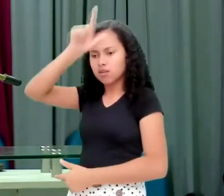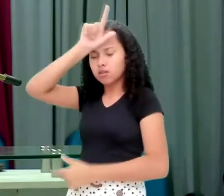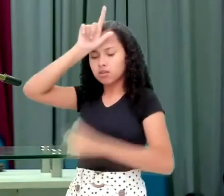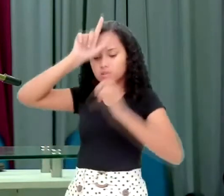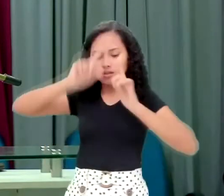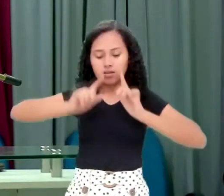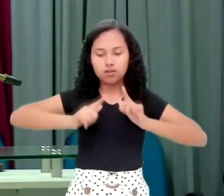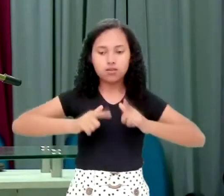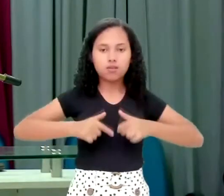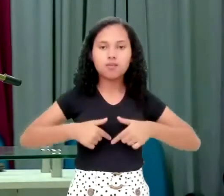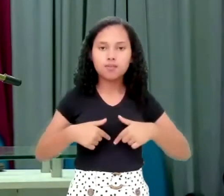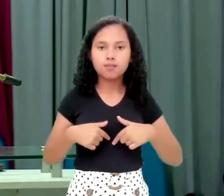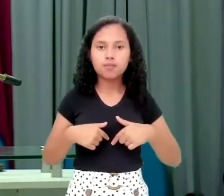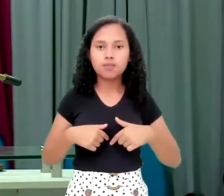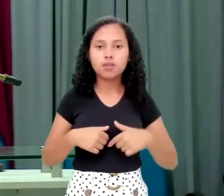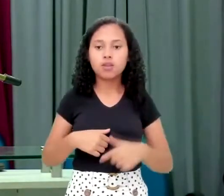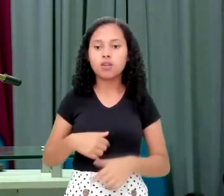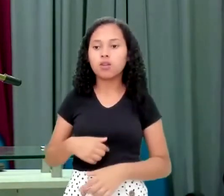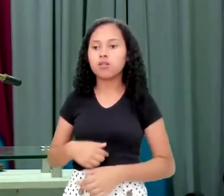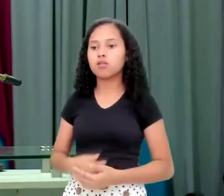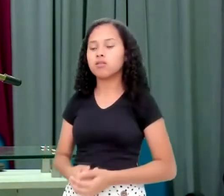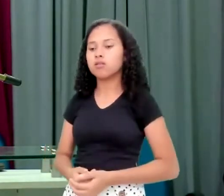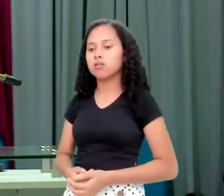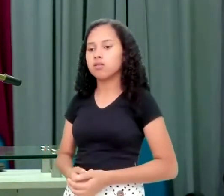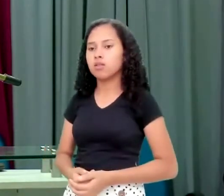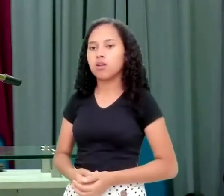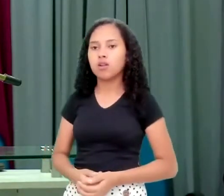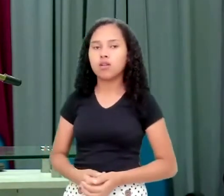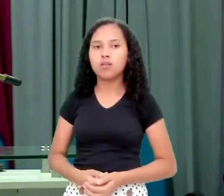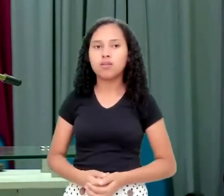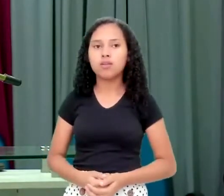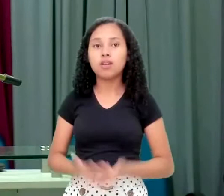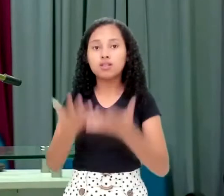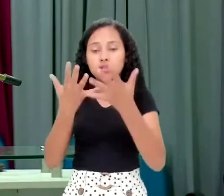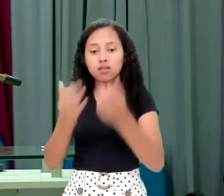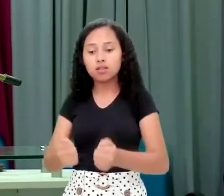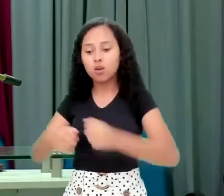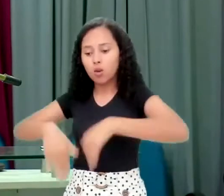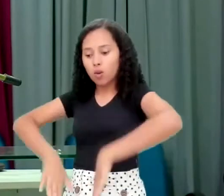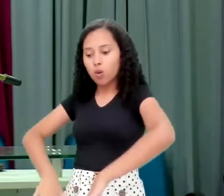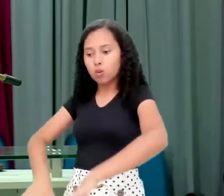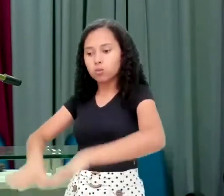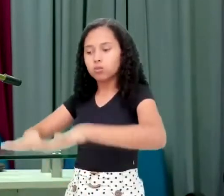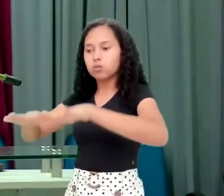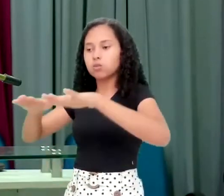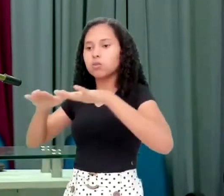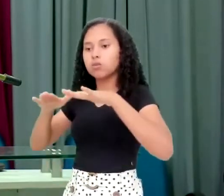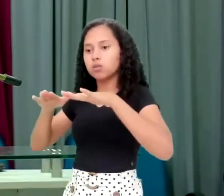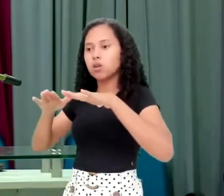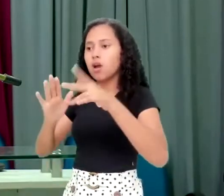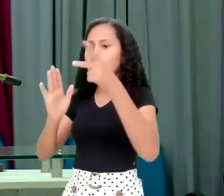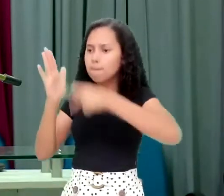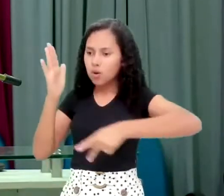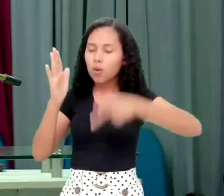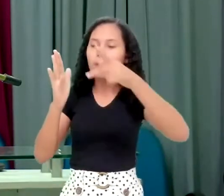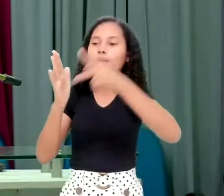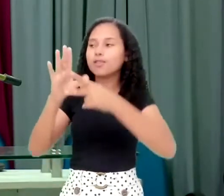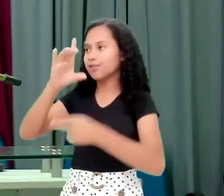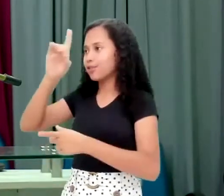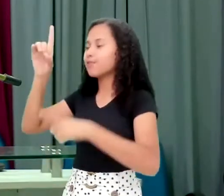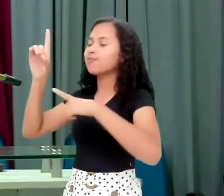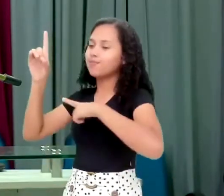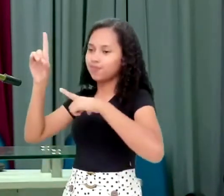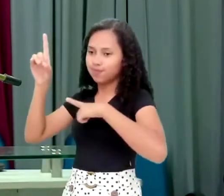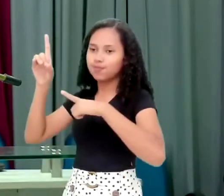Olha, quando tu assumires o trono, aleluia. Ela estava falando ali, irmãos, de promessa de Deus. Ela